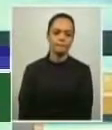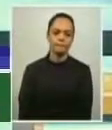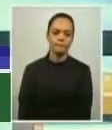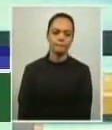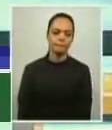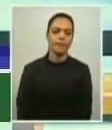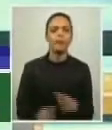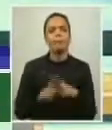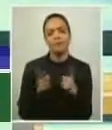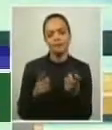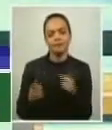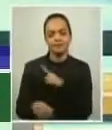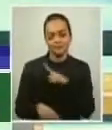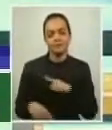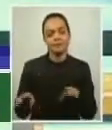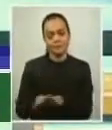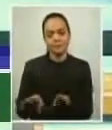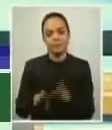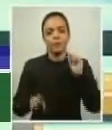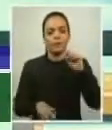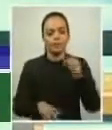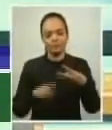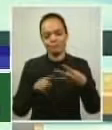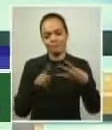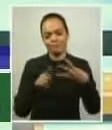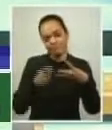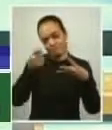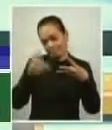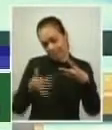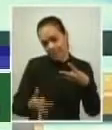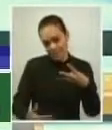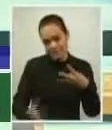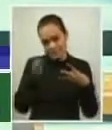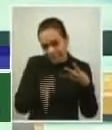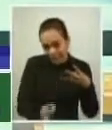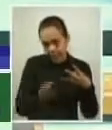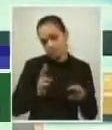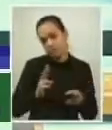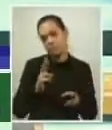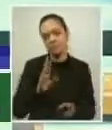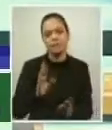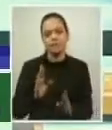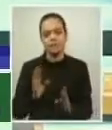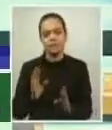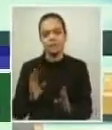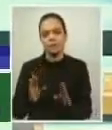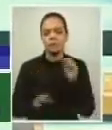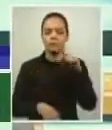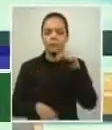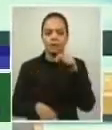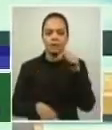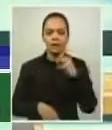mas agora vem a definição mais precisa de representação no plano